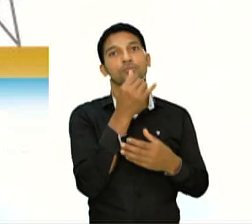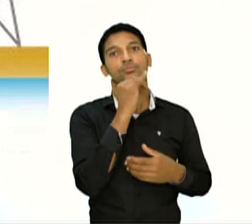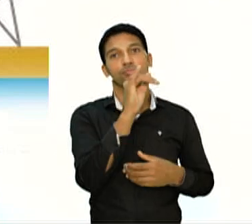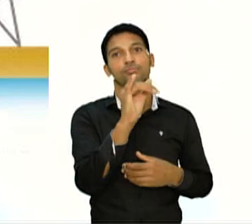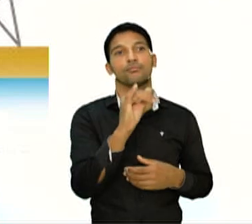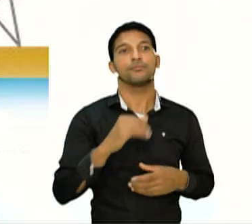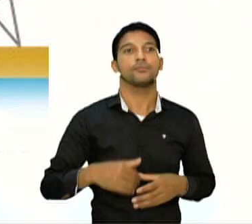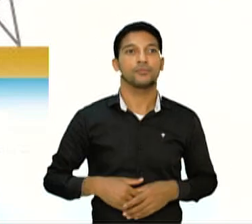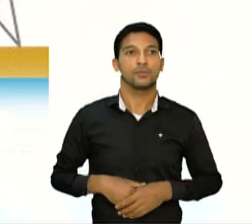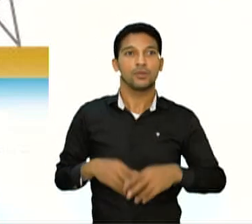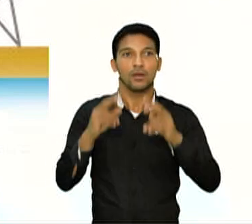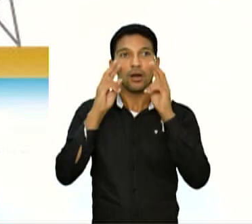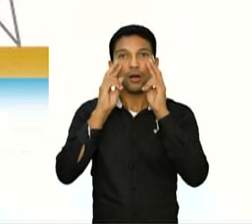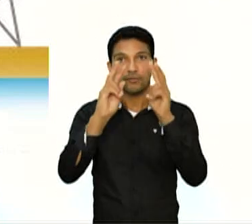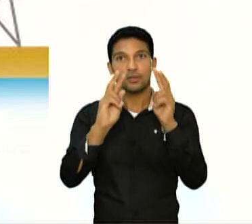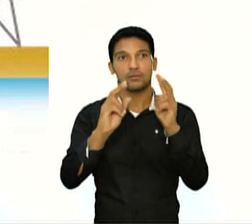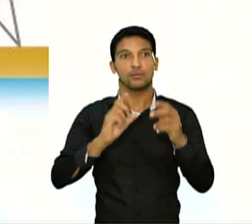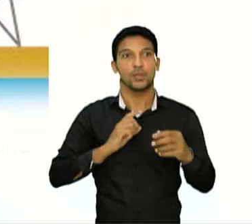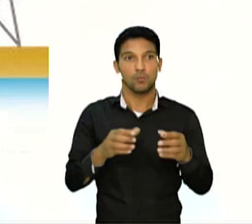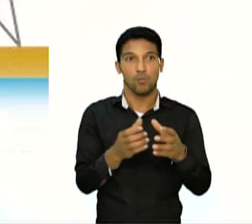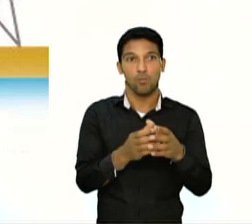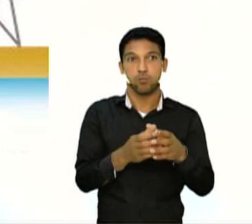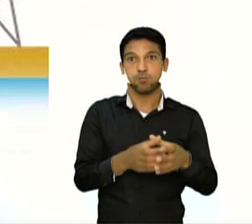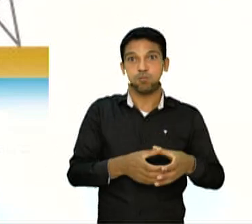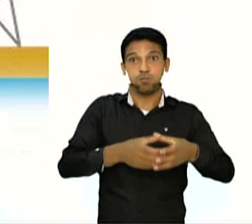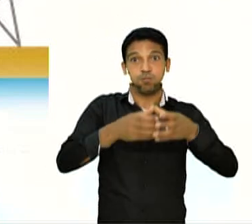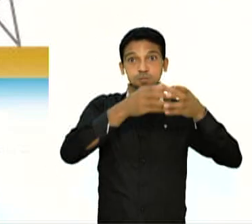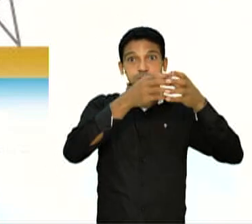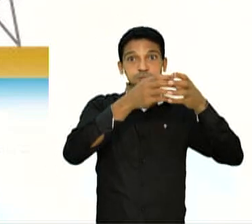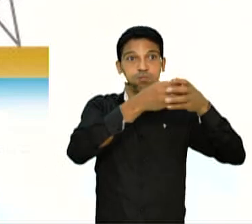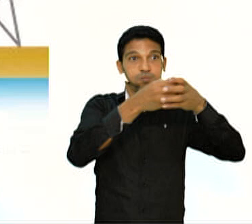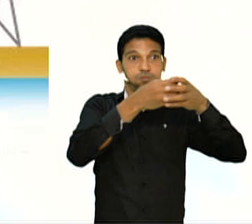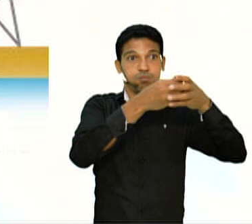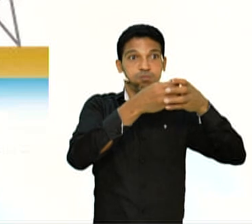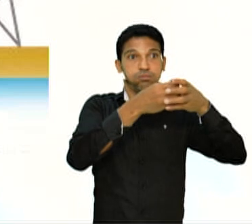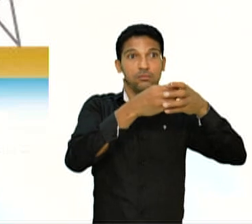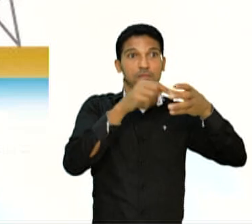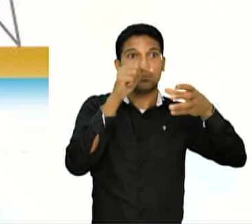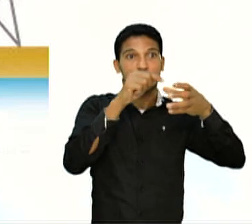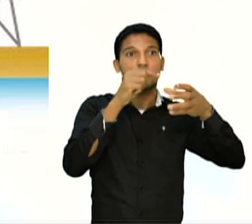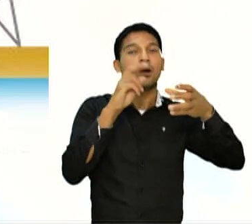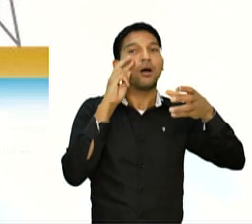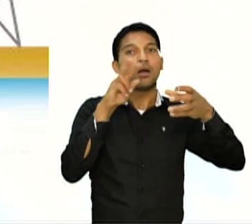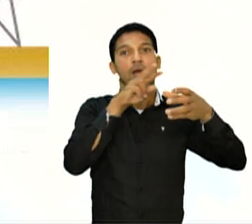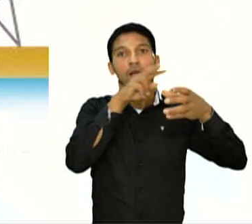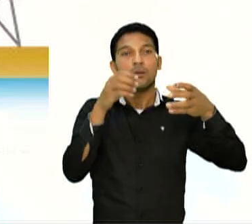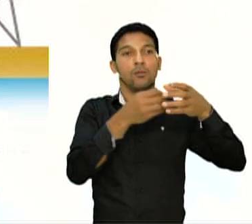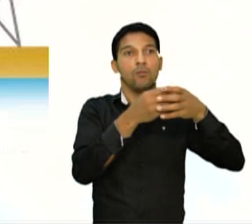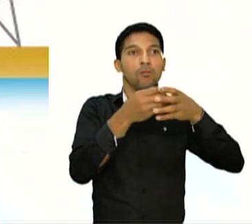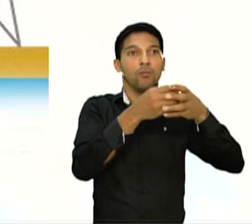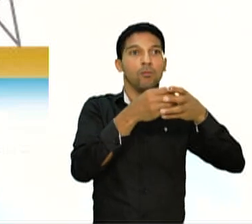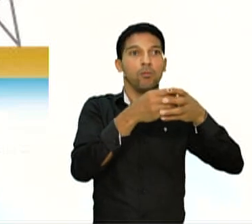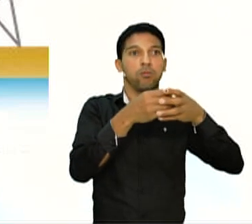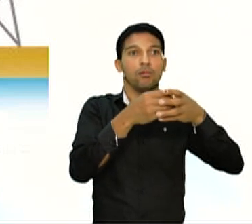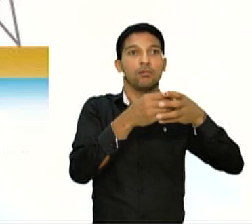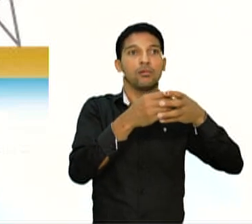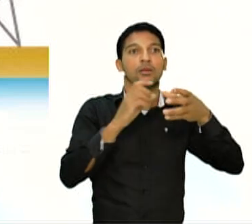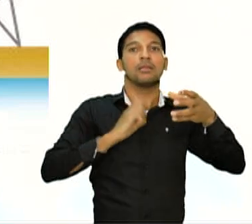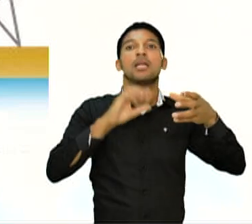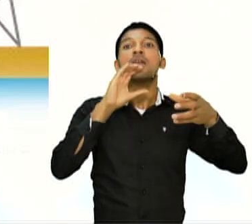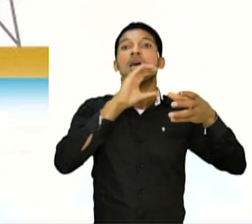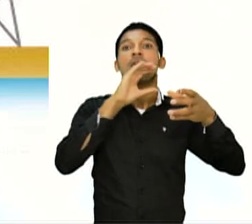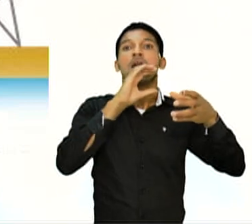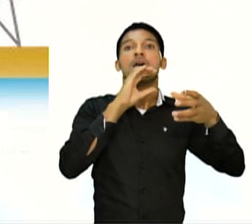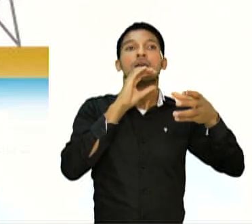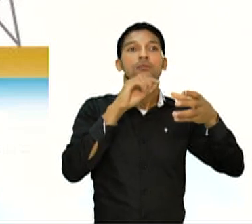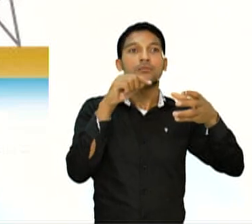ocorrer o processo de fissão nuclear. Esse processo produz aquecimento. Por esta razão, eu tenho que ter uma